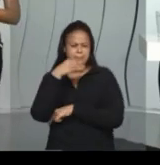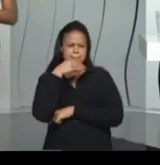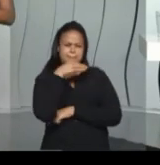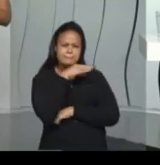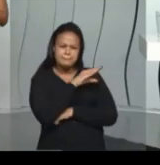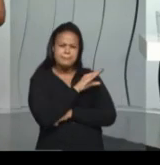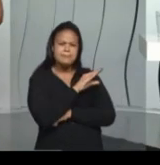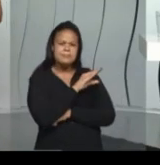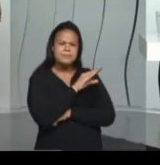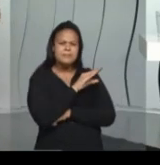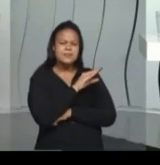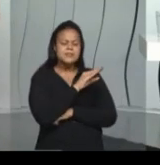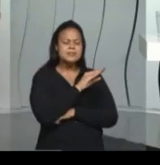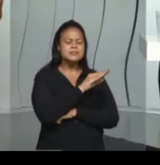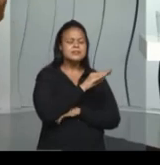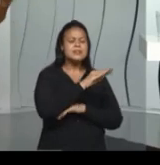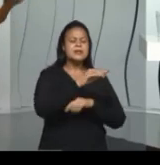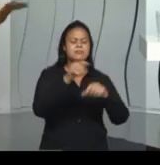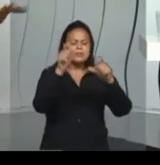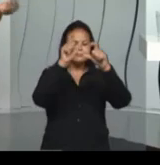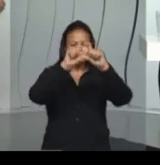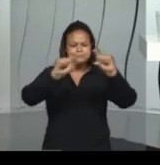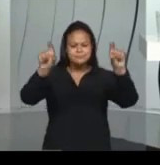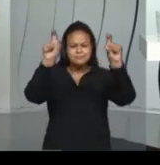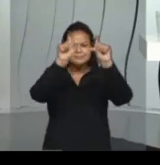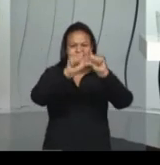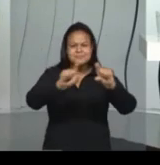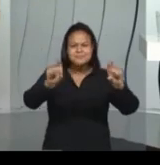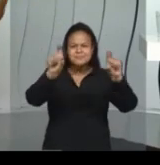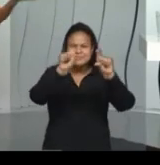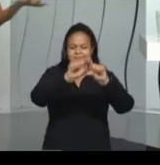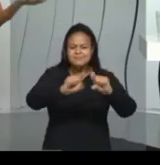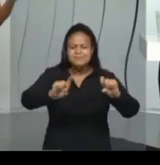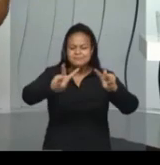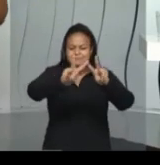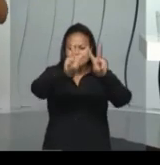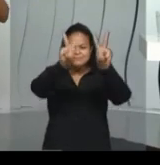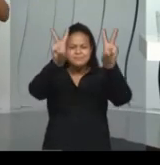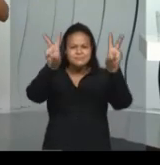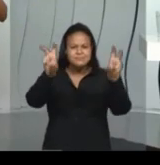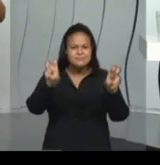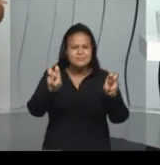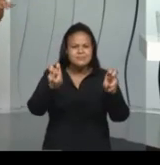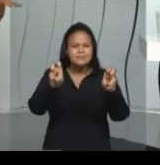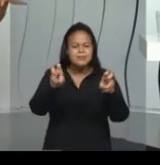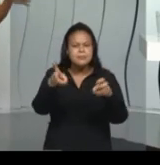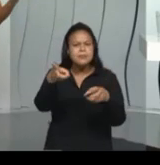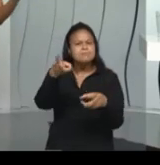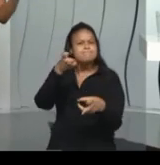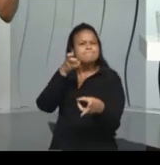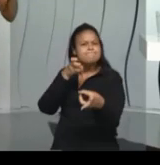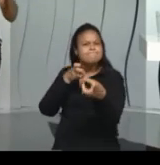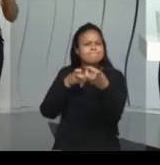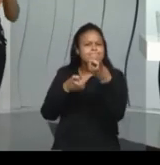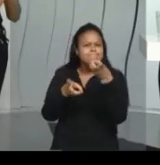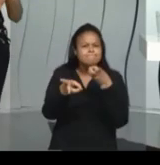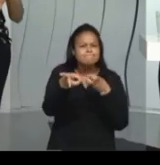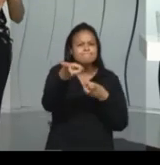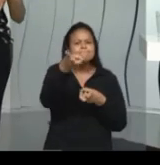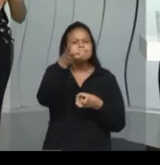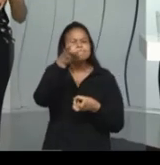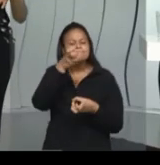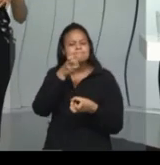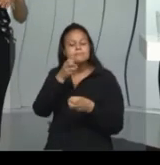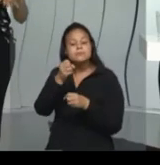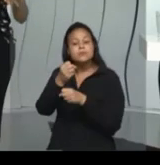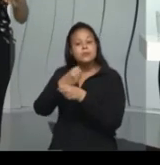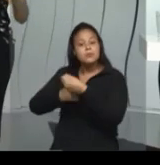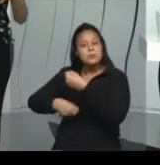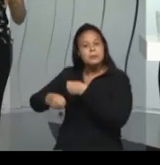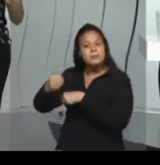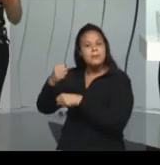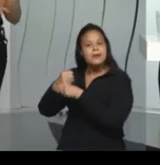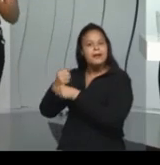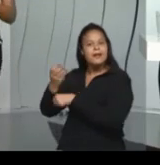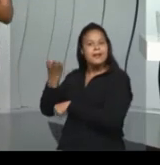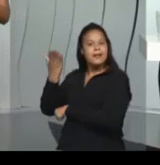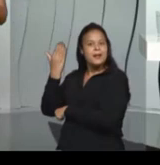que alguns temas aqui são esse resgate do ano